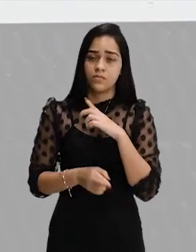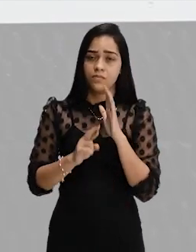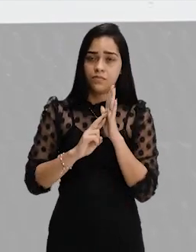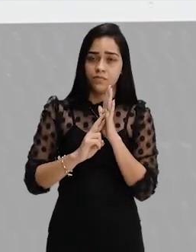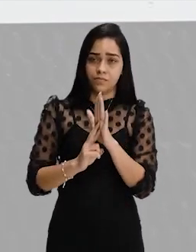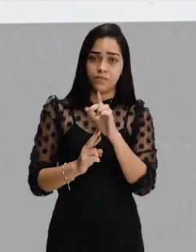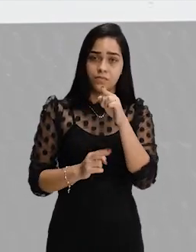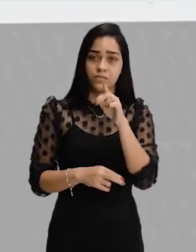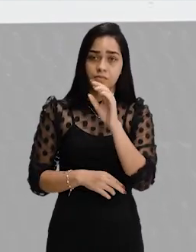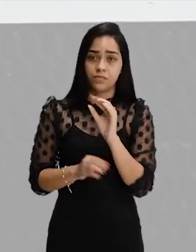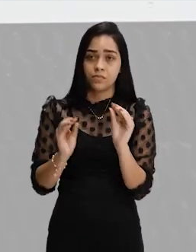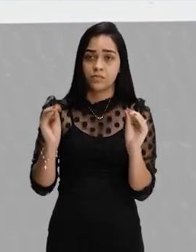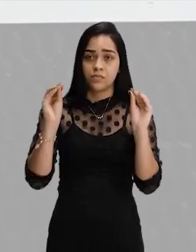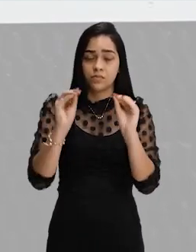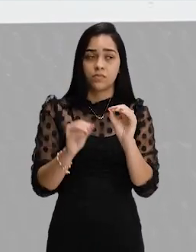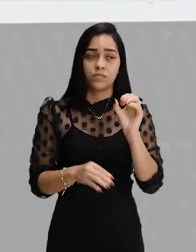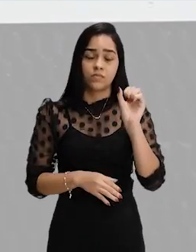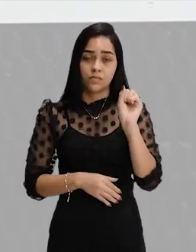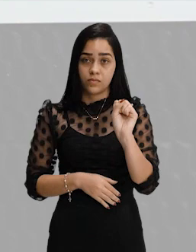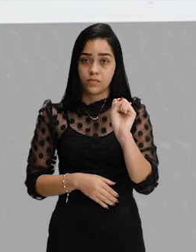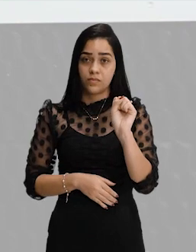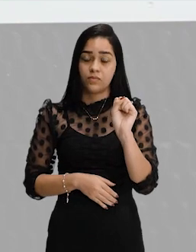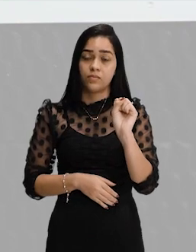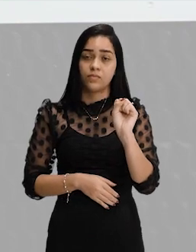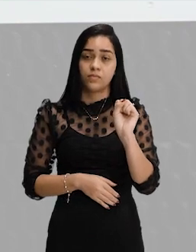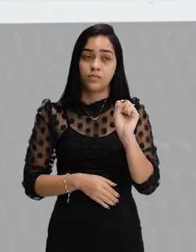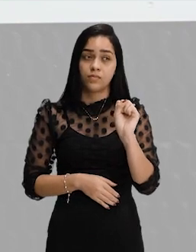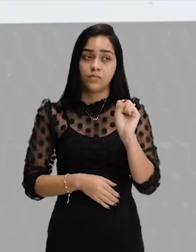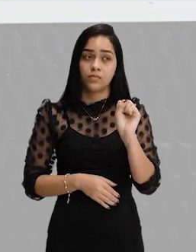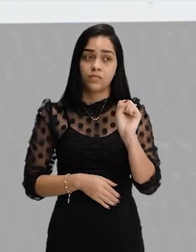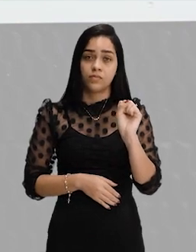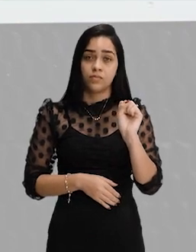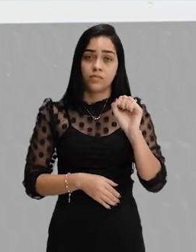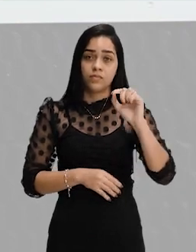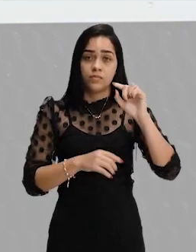representação é você colocar um S, né? Abre um